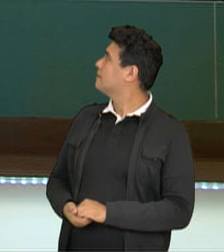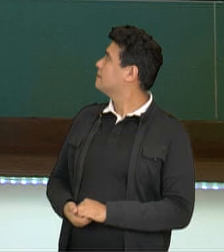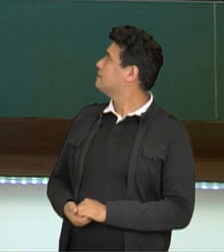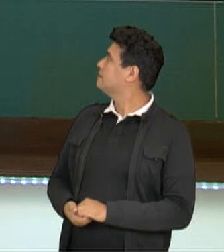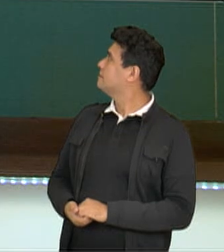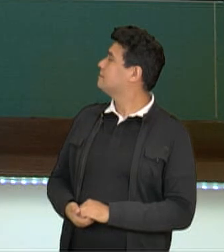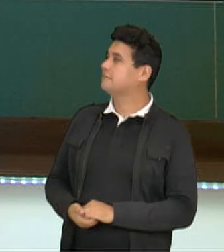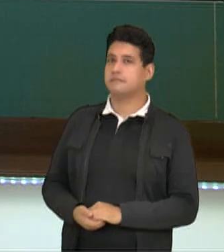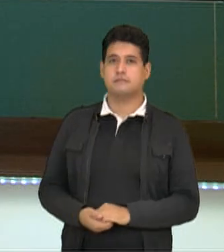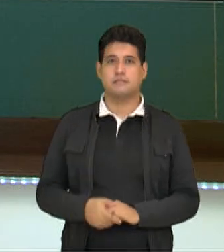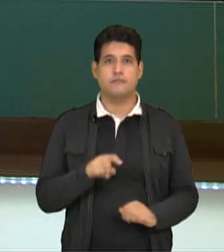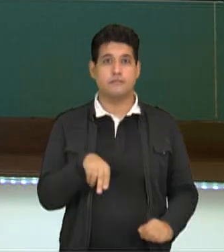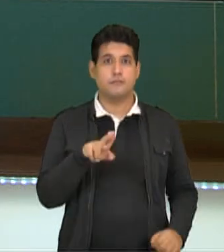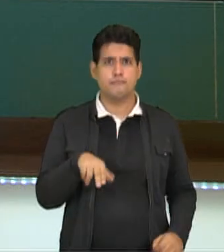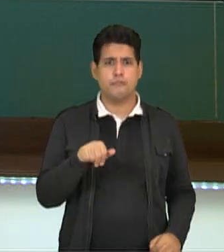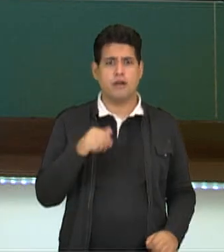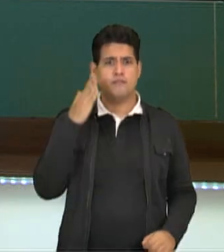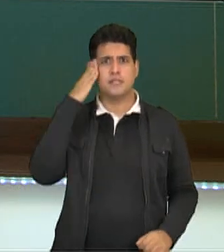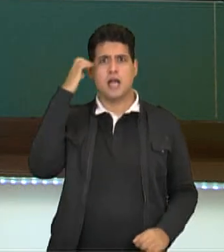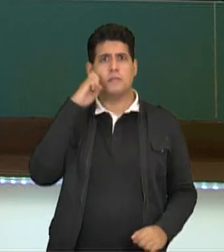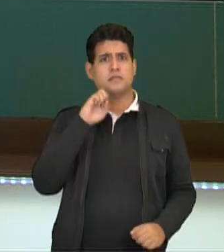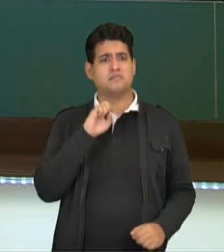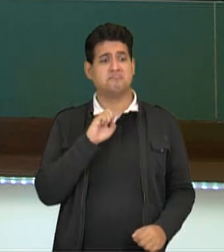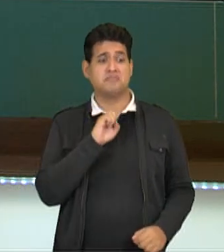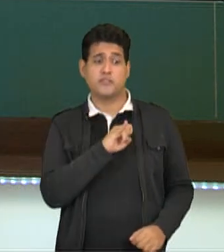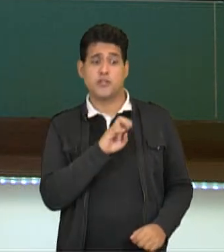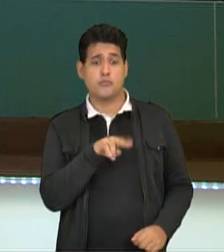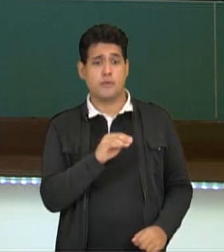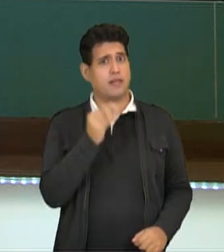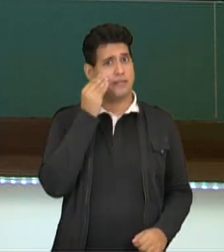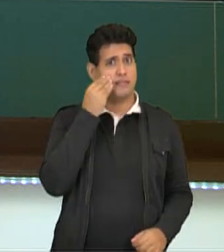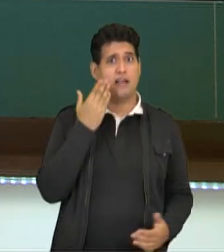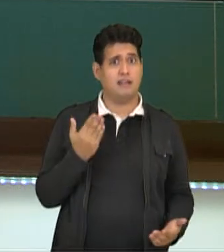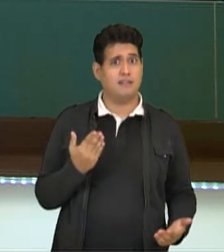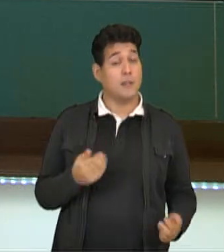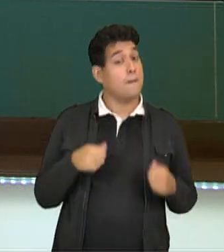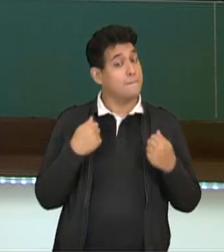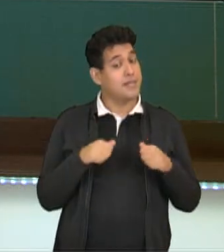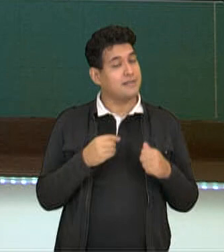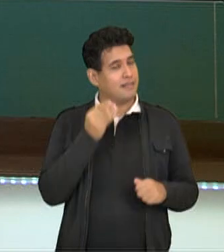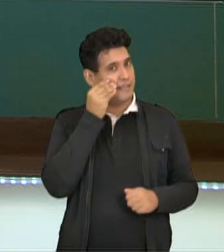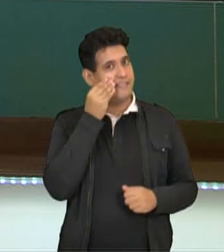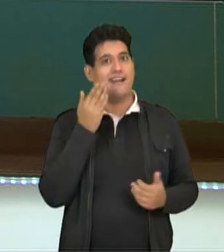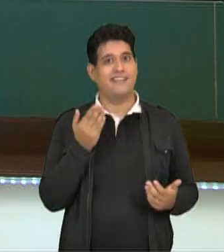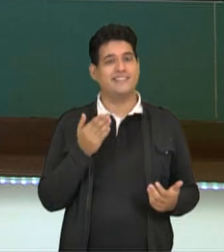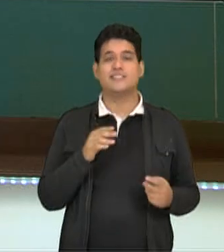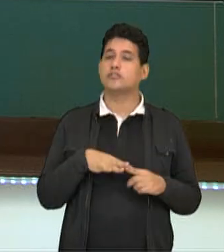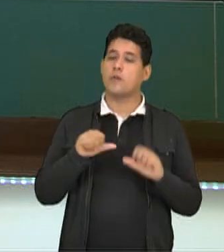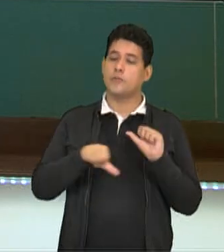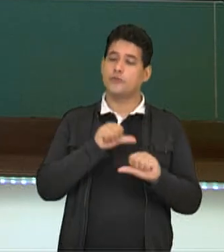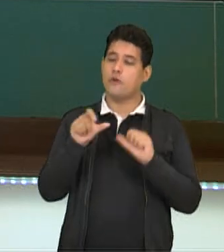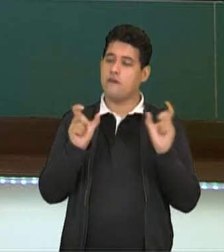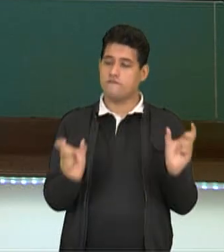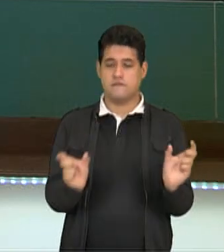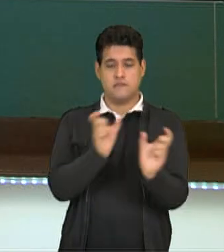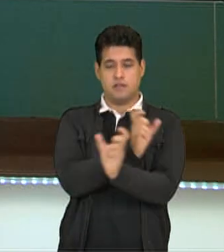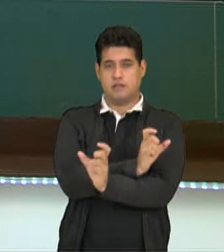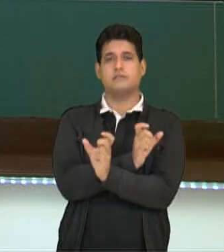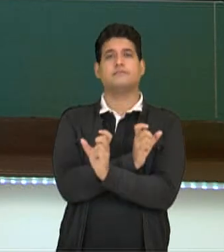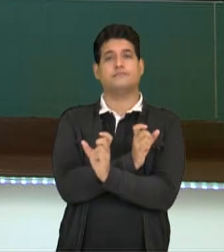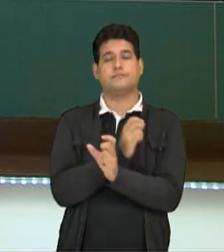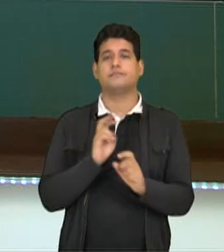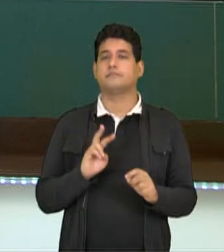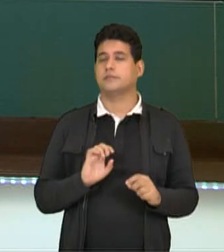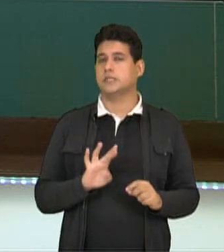try. Você nunca saberá se você nunca tentar. Eu estou dizendo a mesma coisa, só inverti ali as